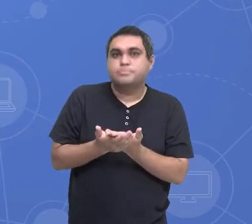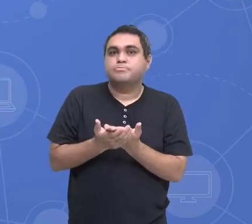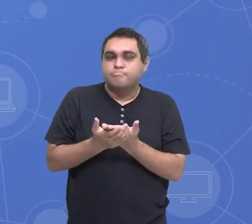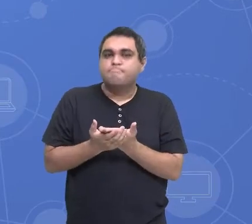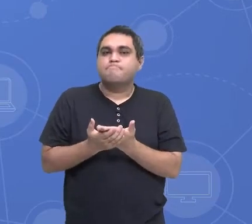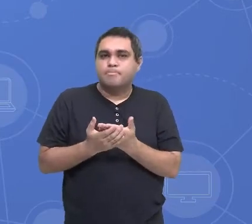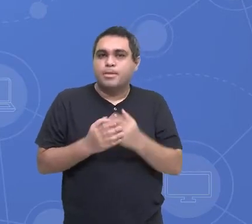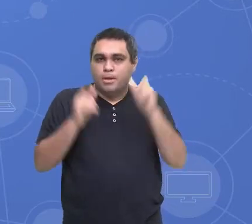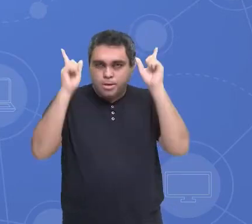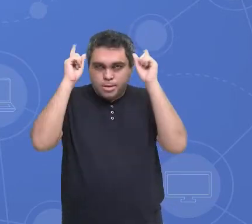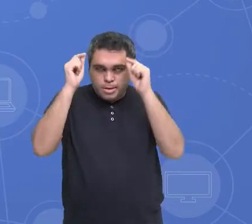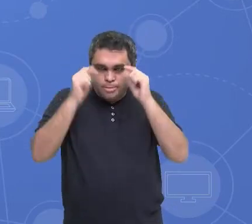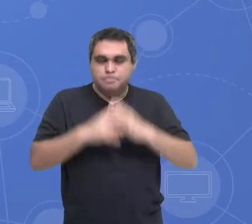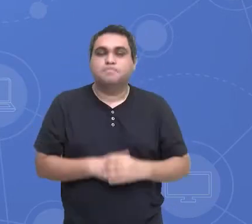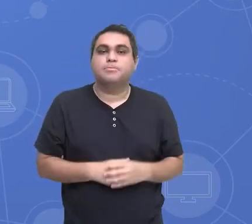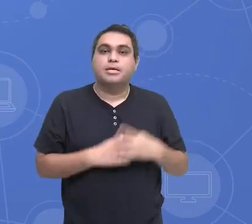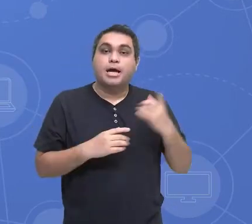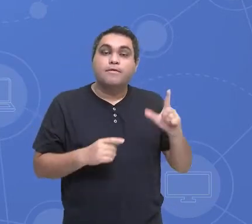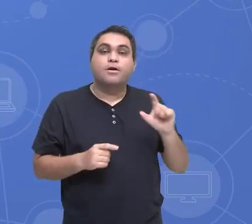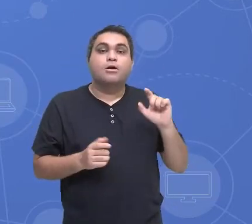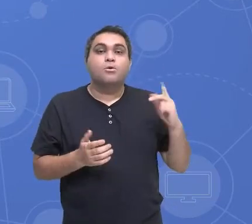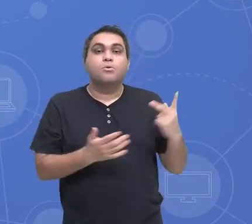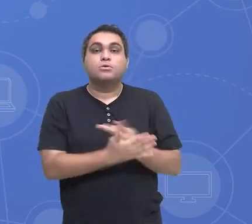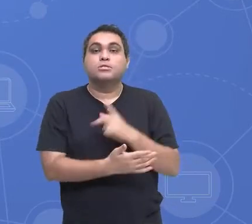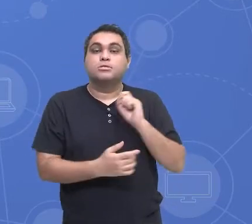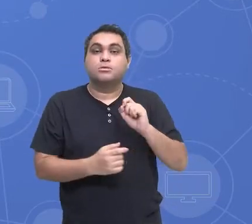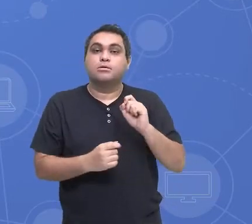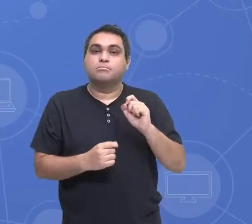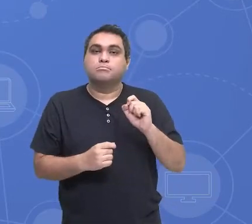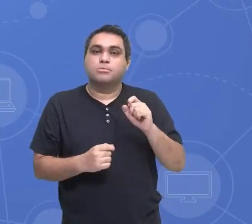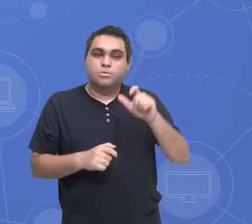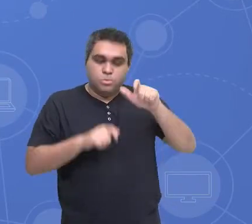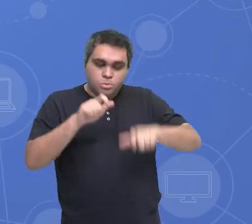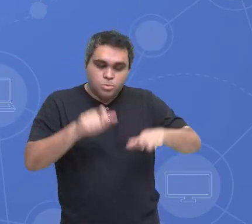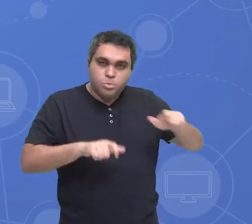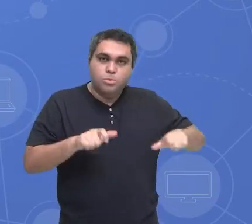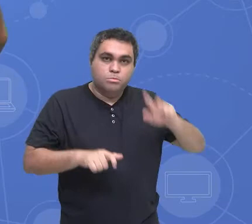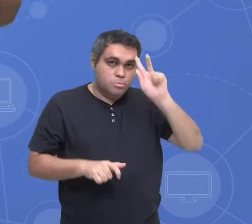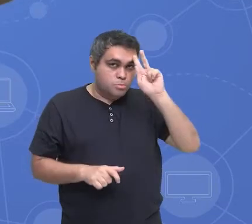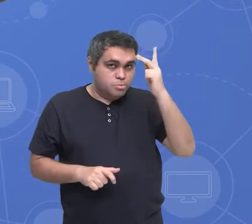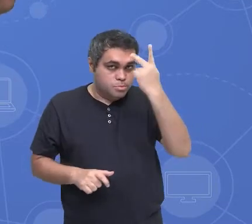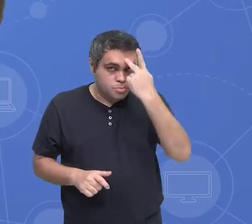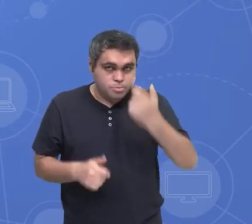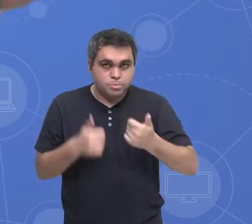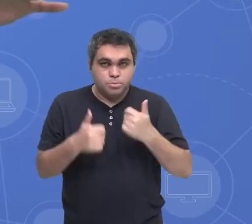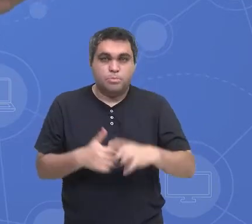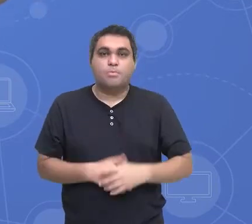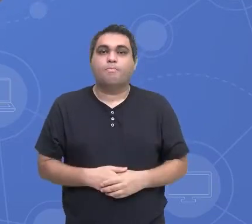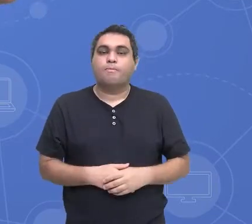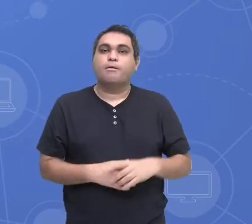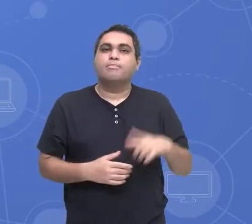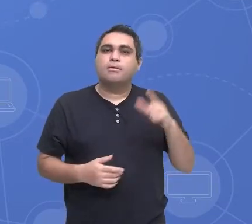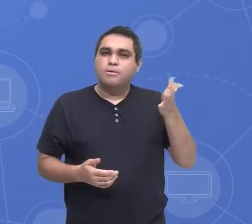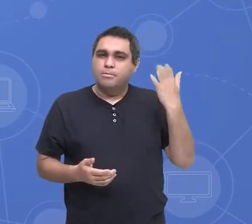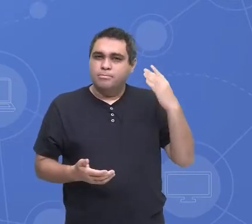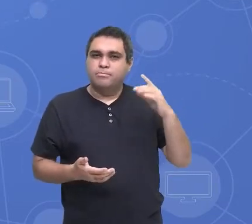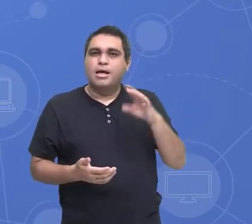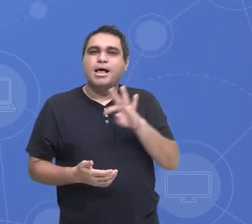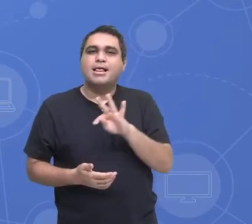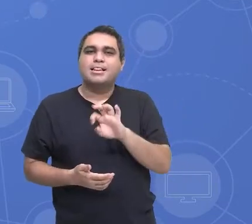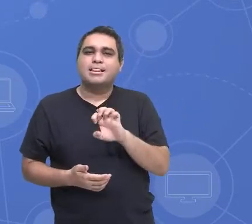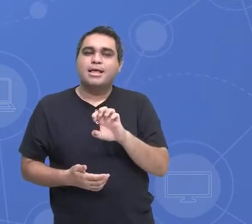vai trazer e vai haver uma modificação no pensamento do homem dessa época. Sai o teocentrismo,